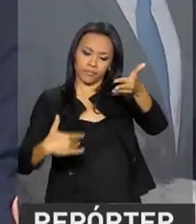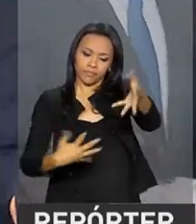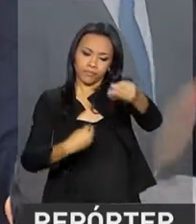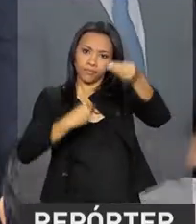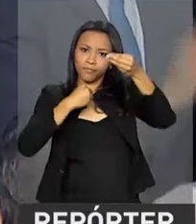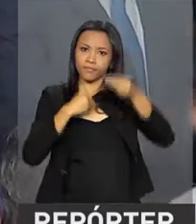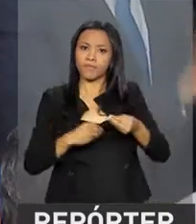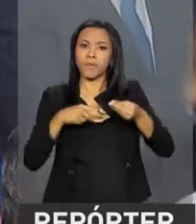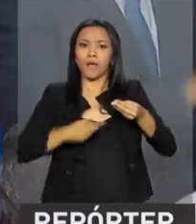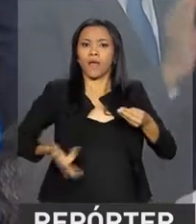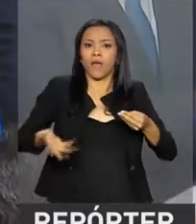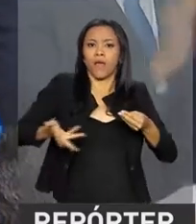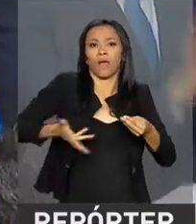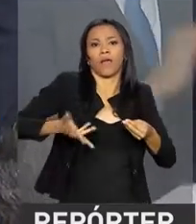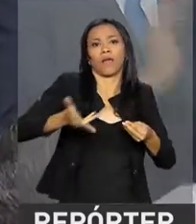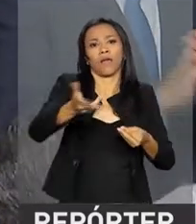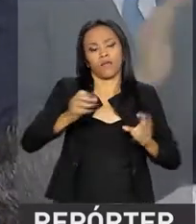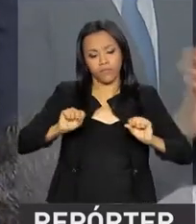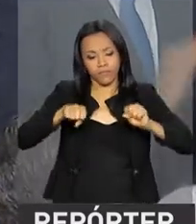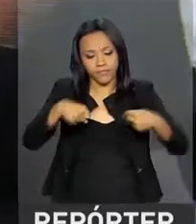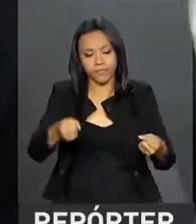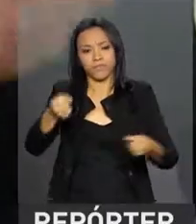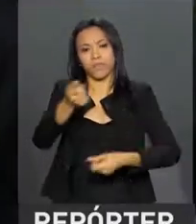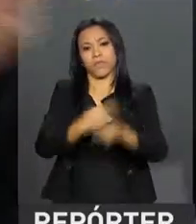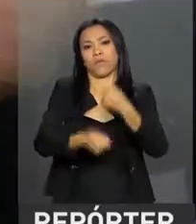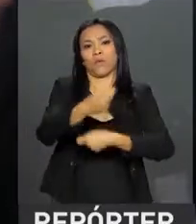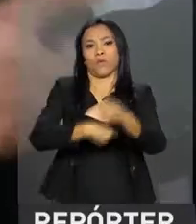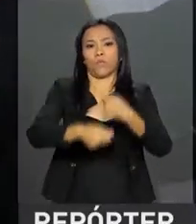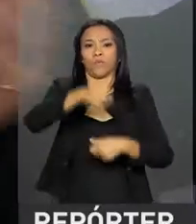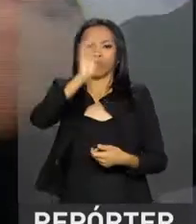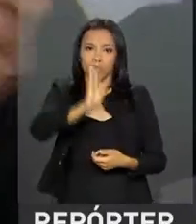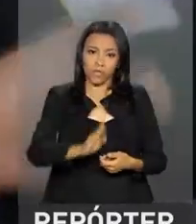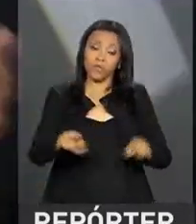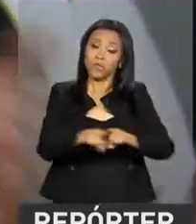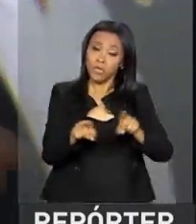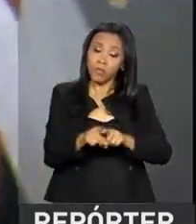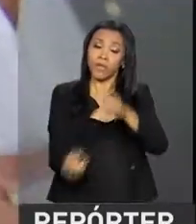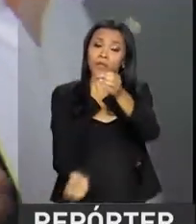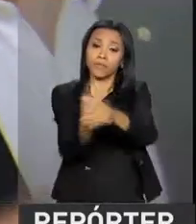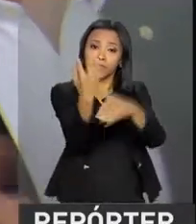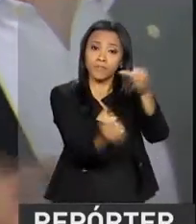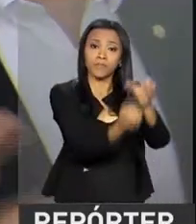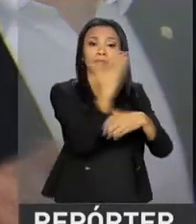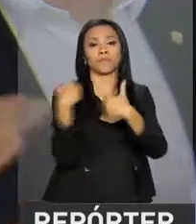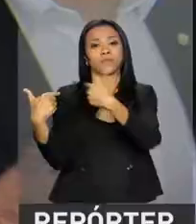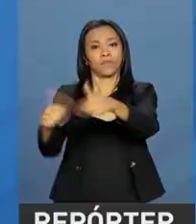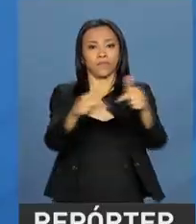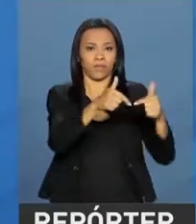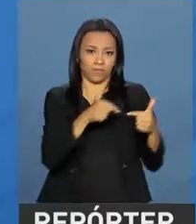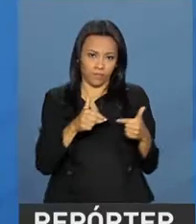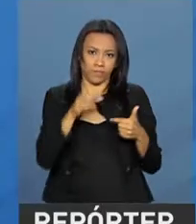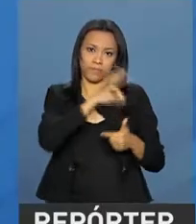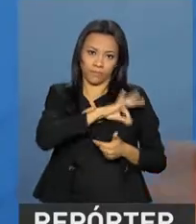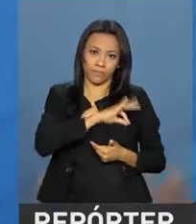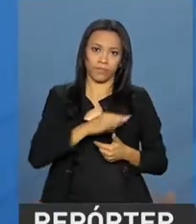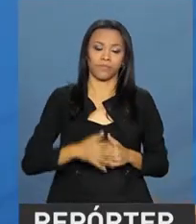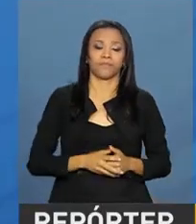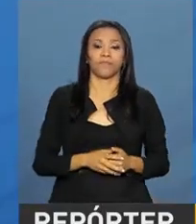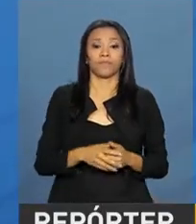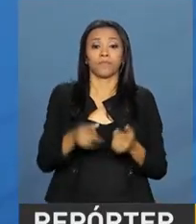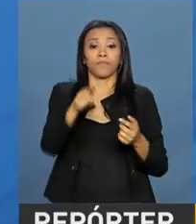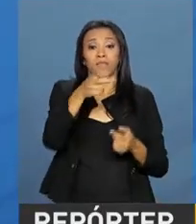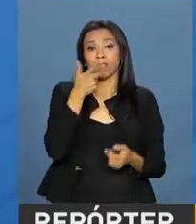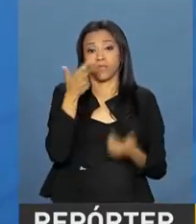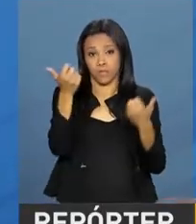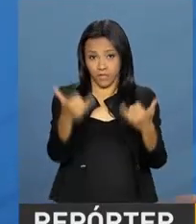ajudar a acelerar a retomada da economia brasileira e da geração de emprego e renda no país o que nos unem hoje